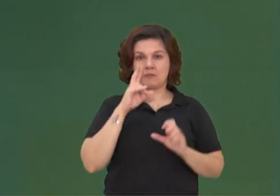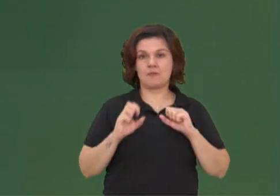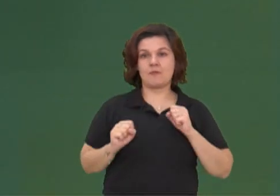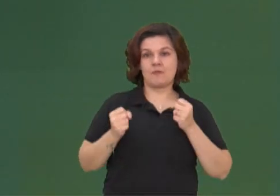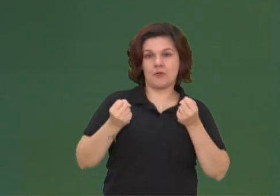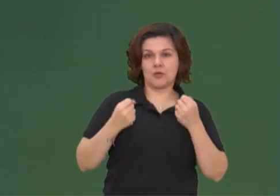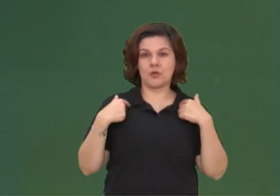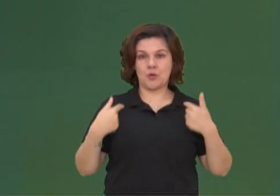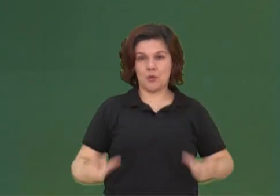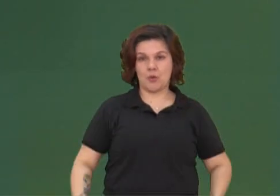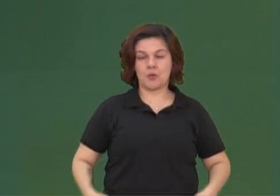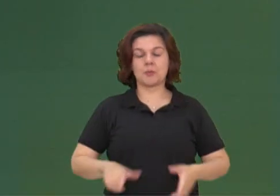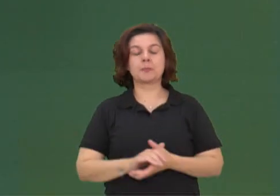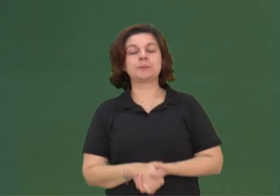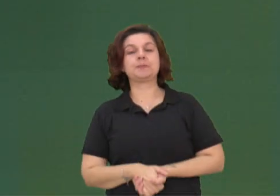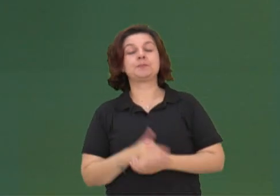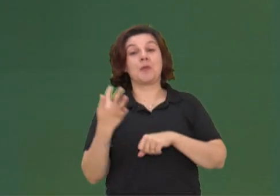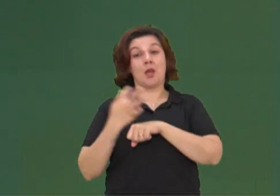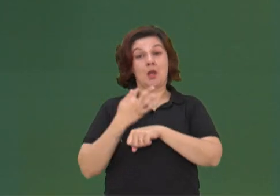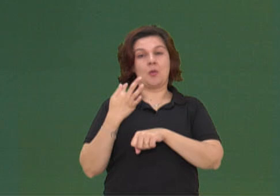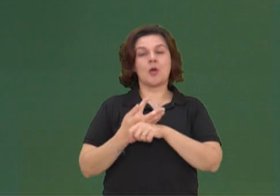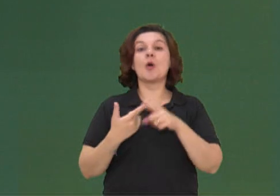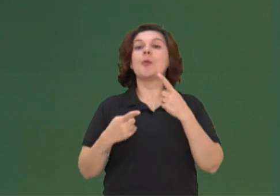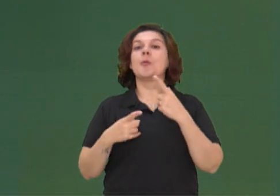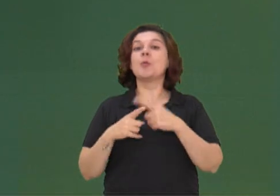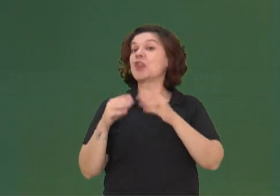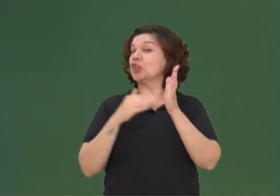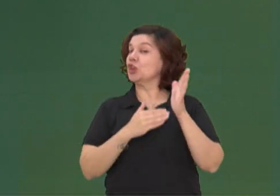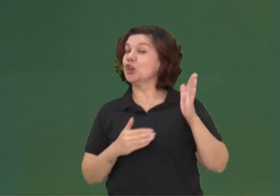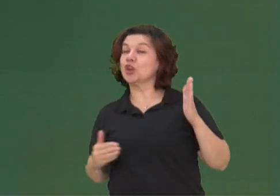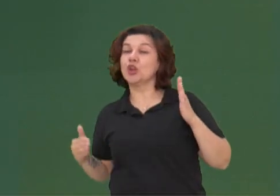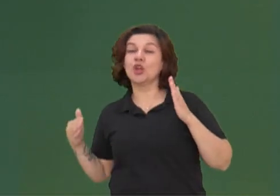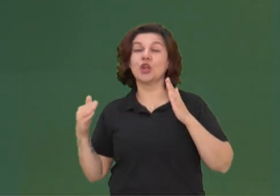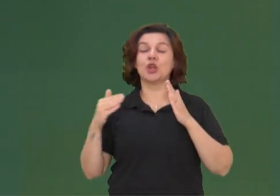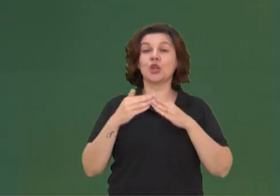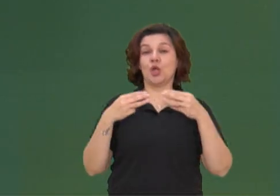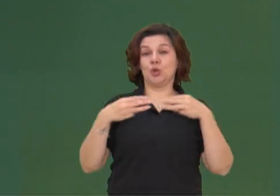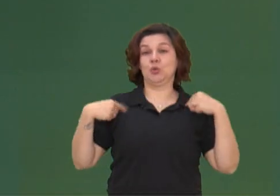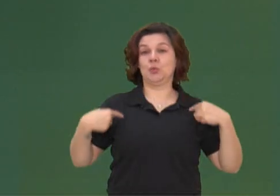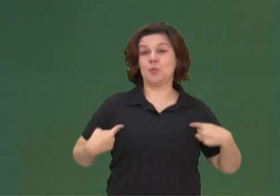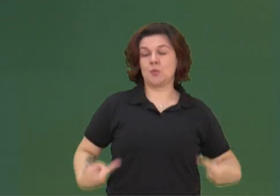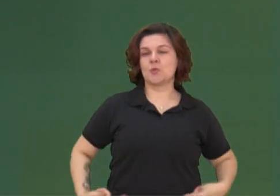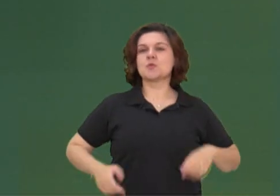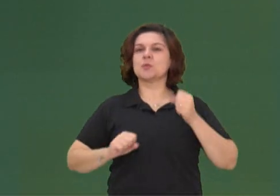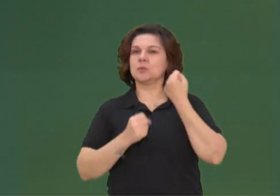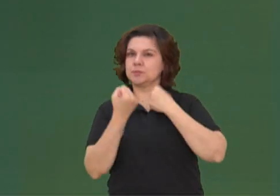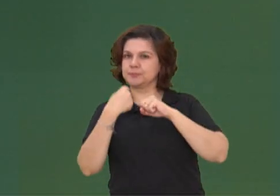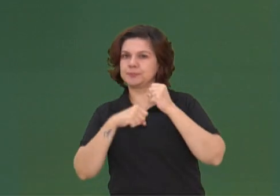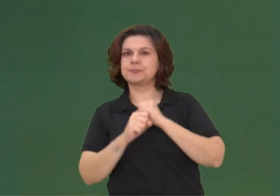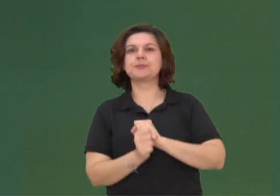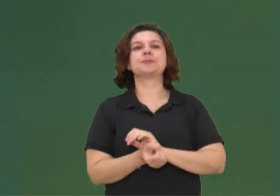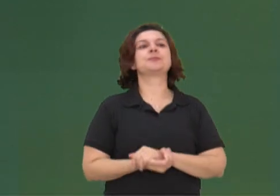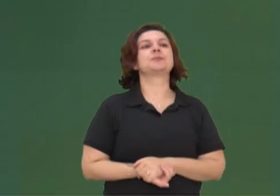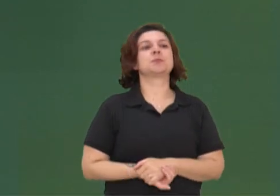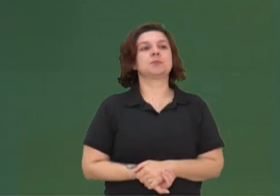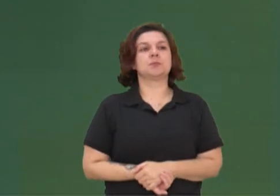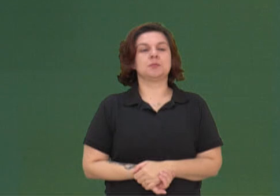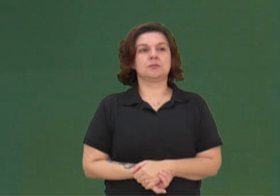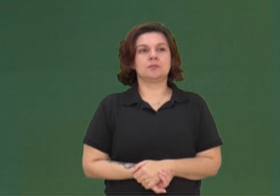como um todo, justamente por trabalhar ali, poder trabalhar todo o grupamento de músculos aí do seu corpo.